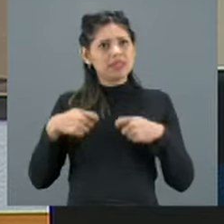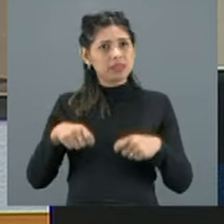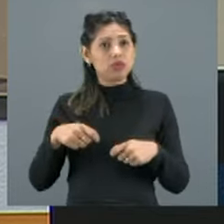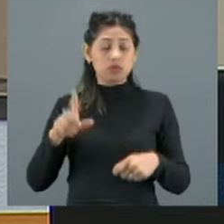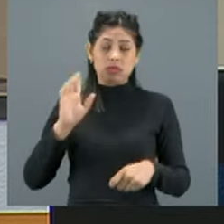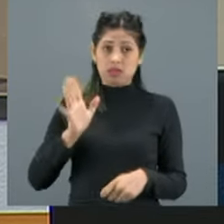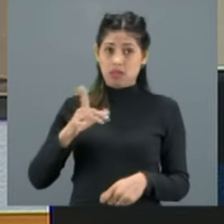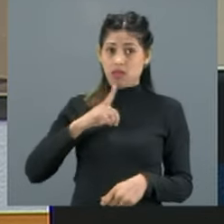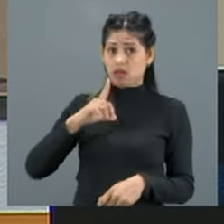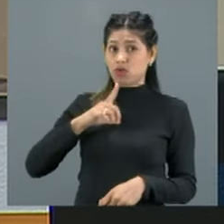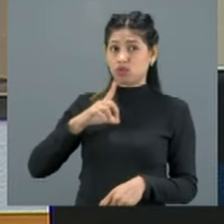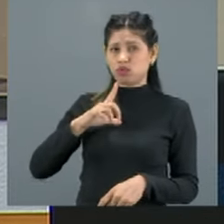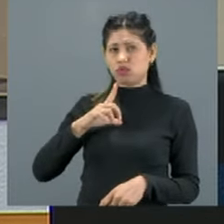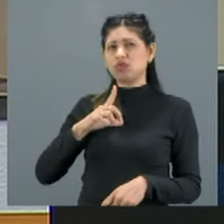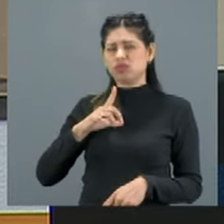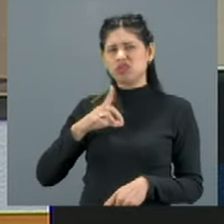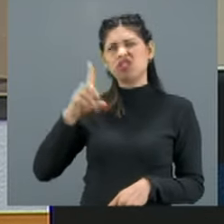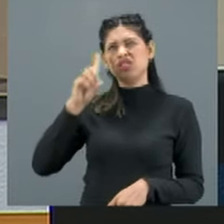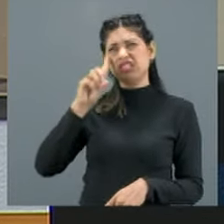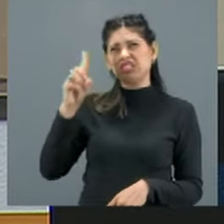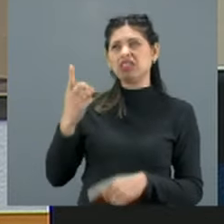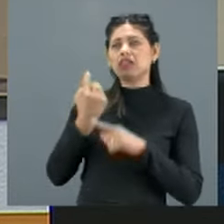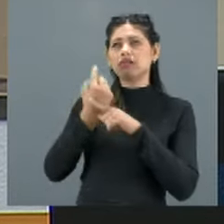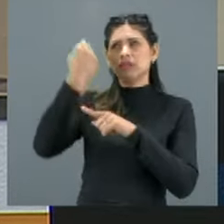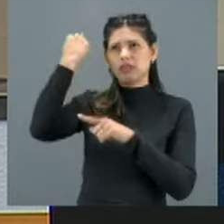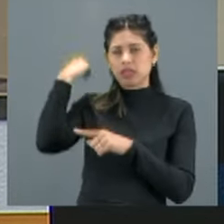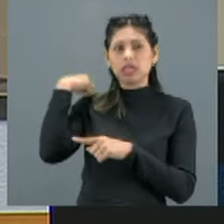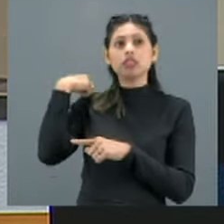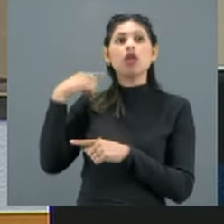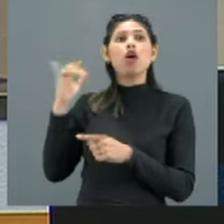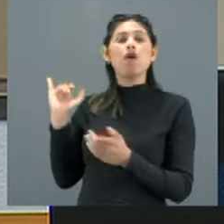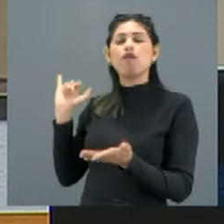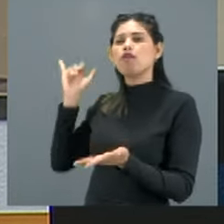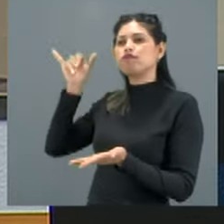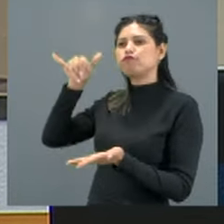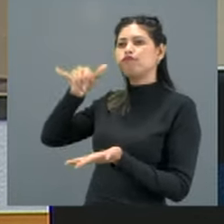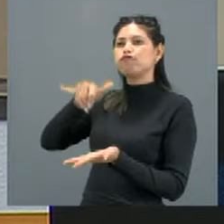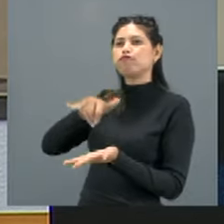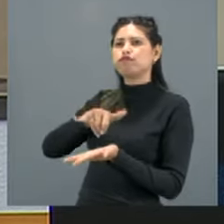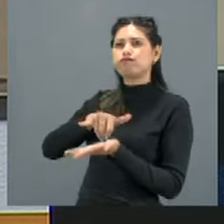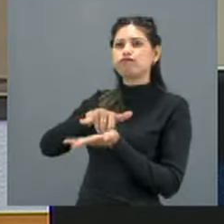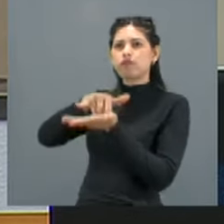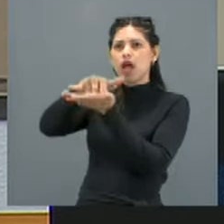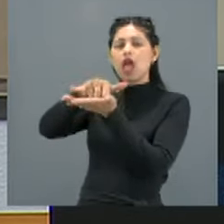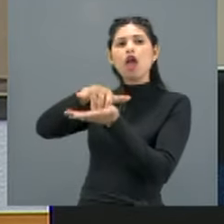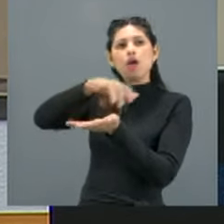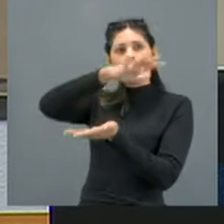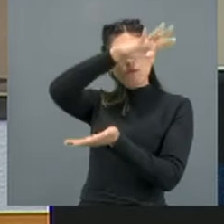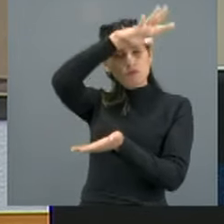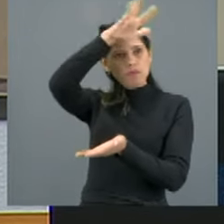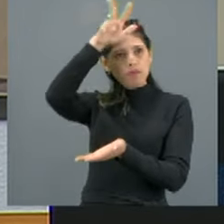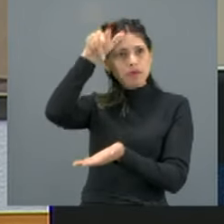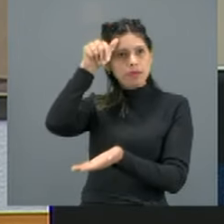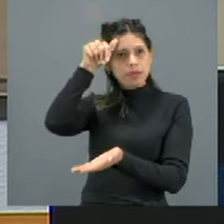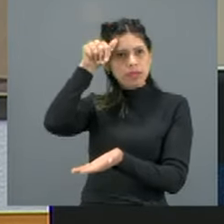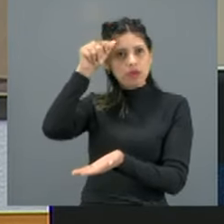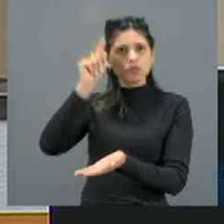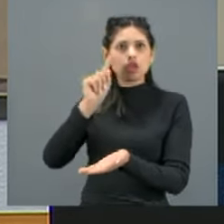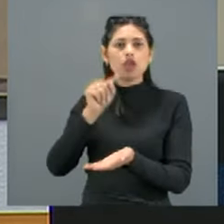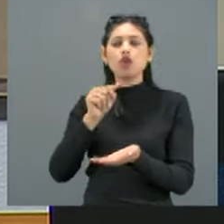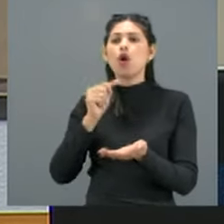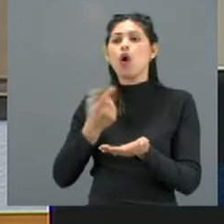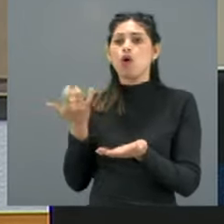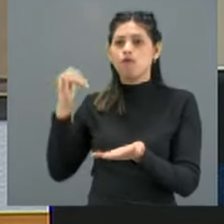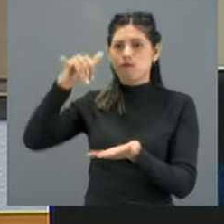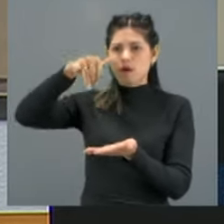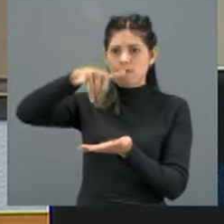viajei, quando a gente vai para Manaus, vai muito, o voo vai para Santarém também. Eu contei 15 indígenas dentro do avião, passavam